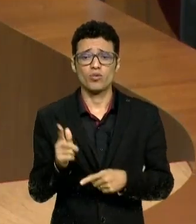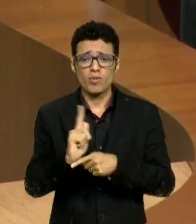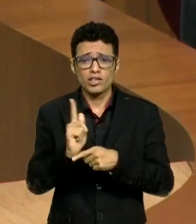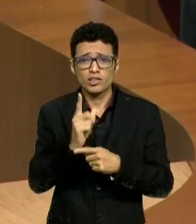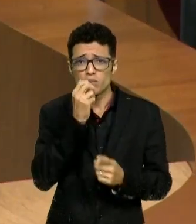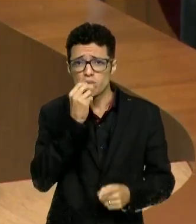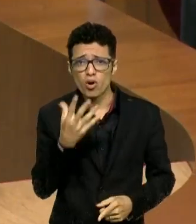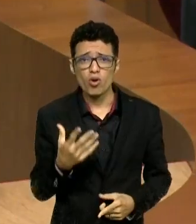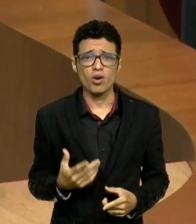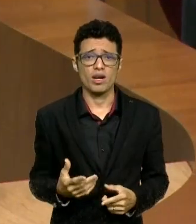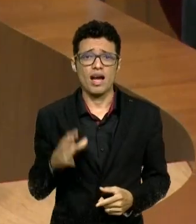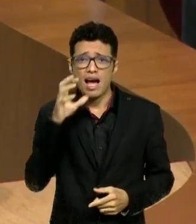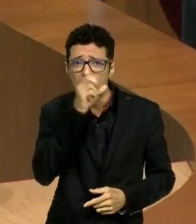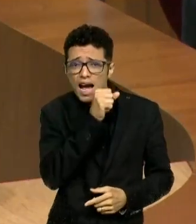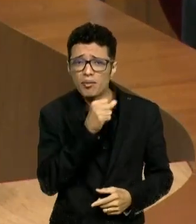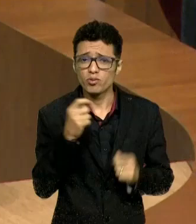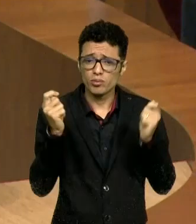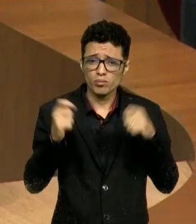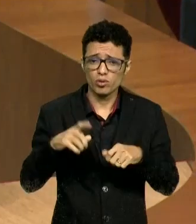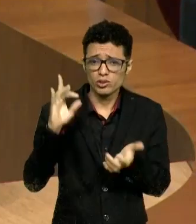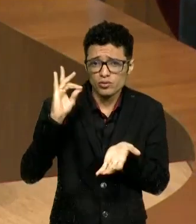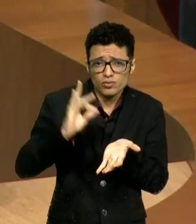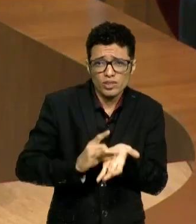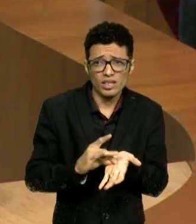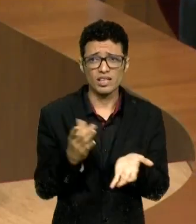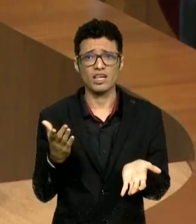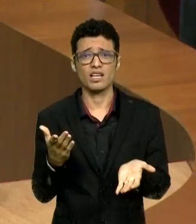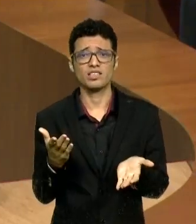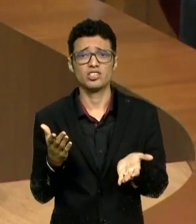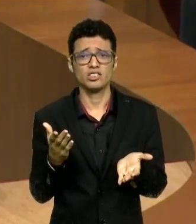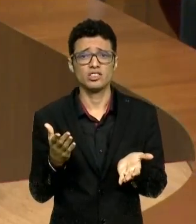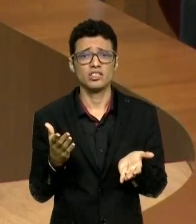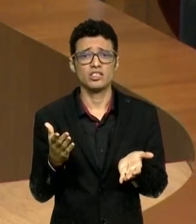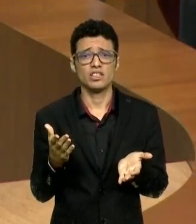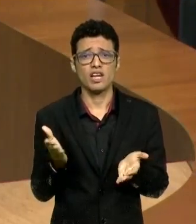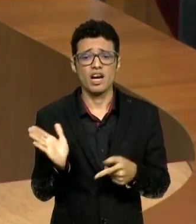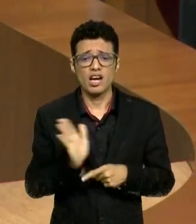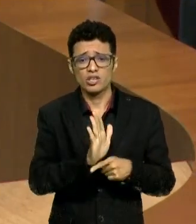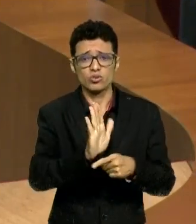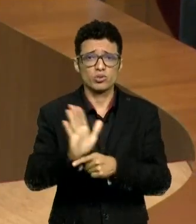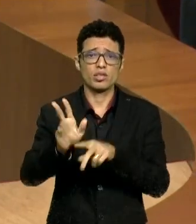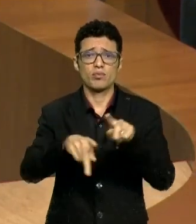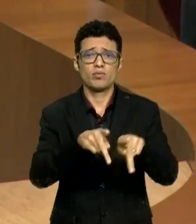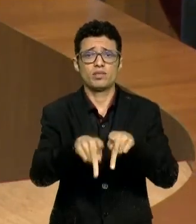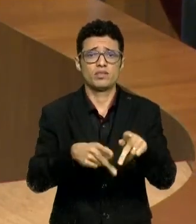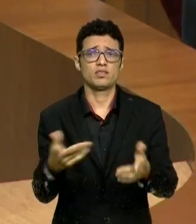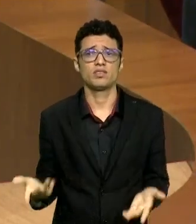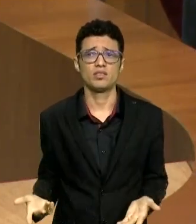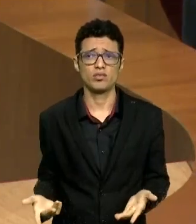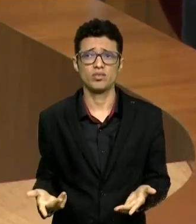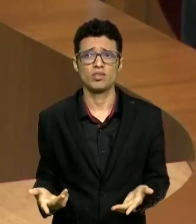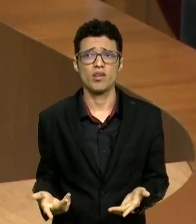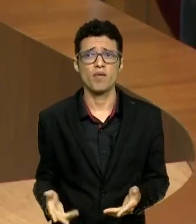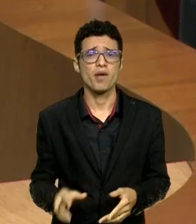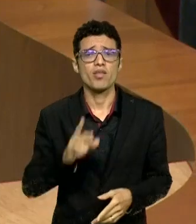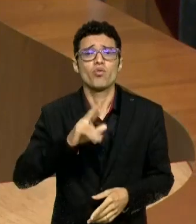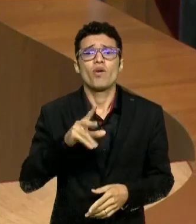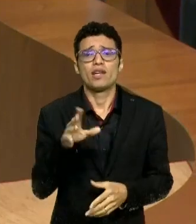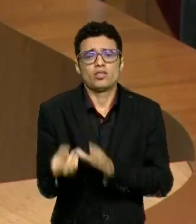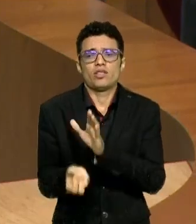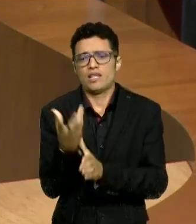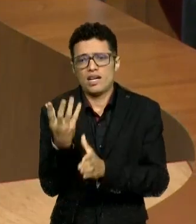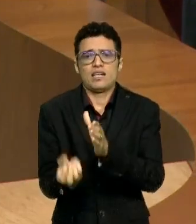dar realmente satisfação para a população lá na ponta. E não melhora a vida da população criando secretaria